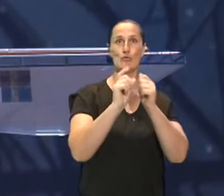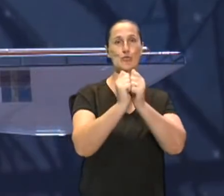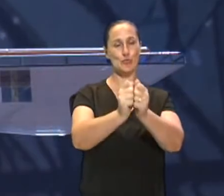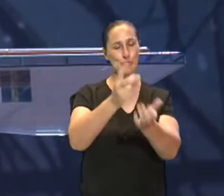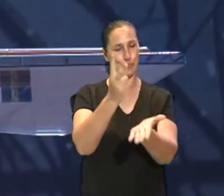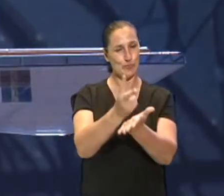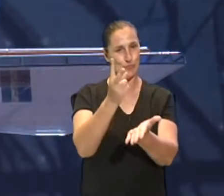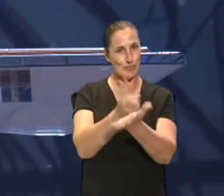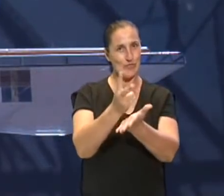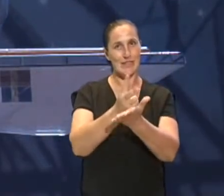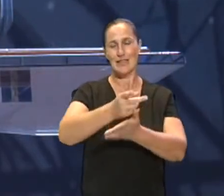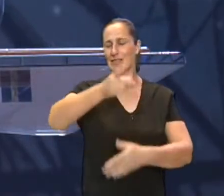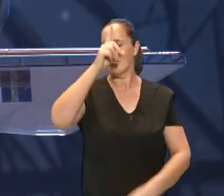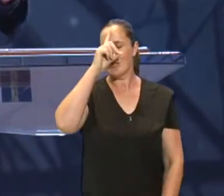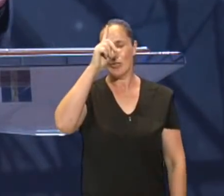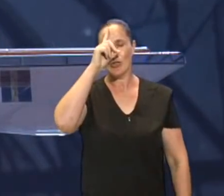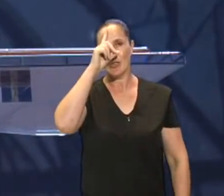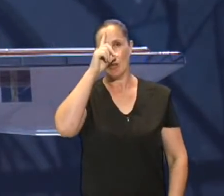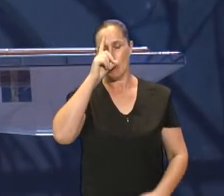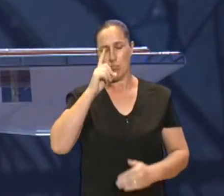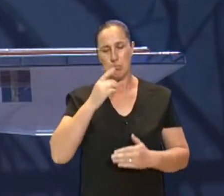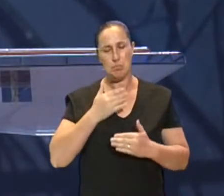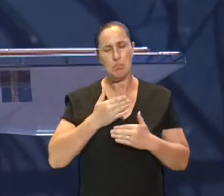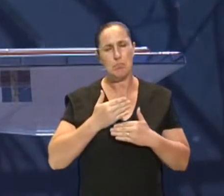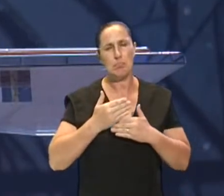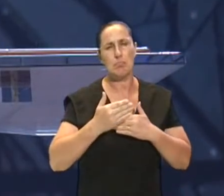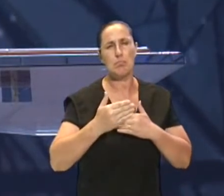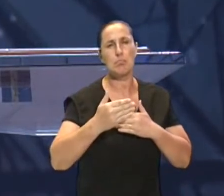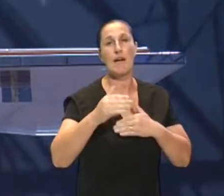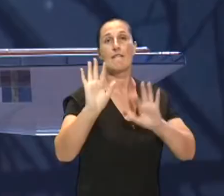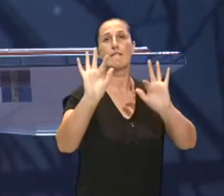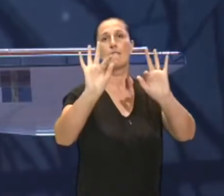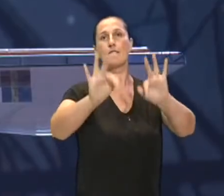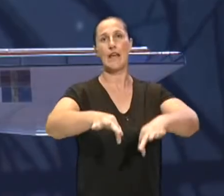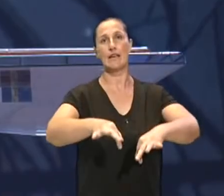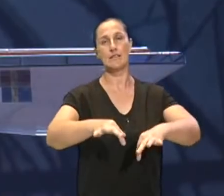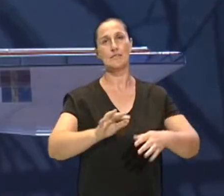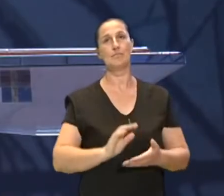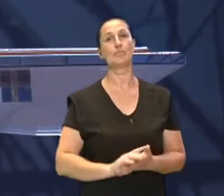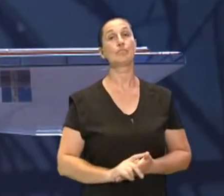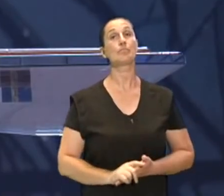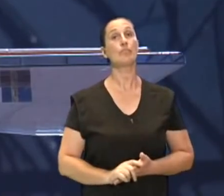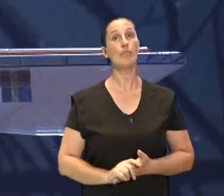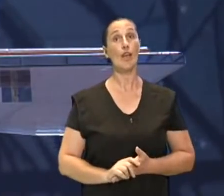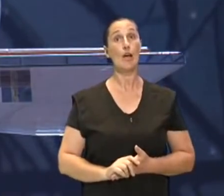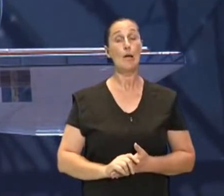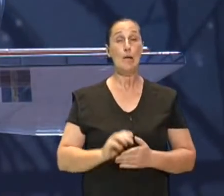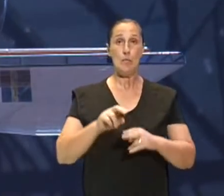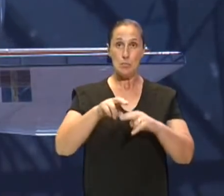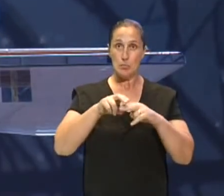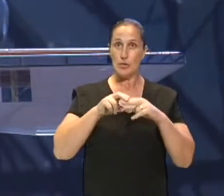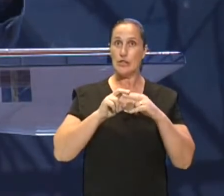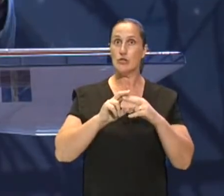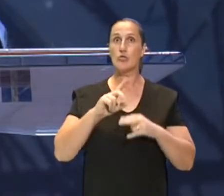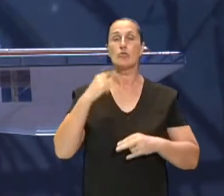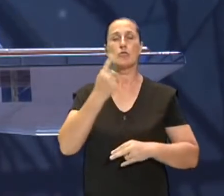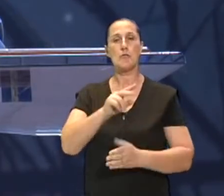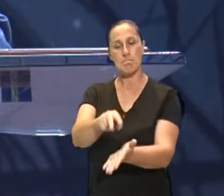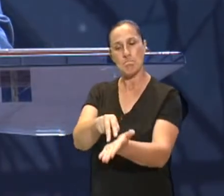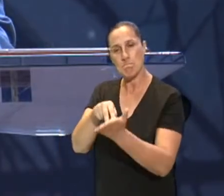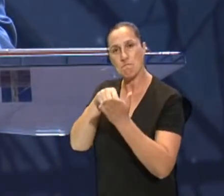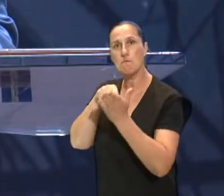conosco todos os dias até a consumação dos séculos. E é por isso que a gente marcha firme em todas